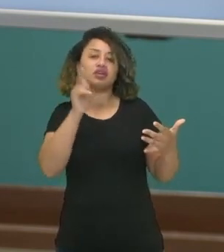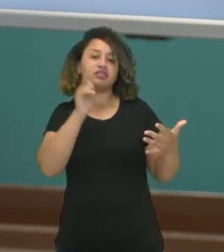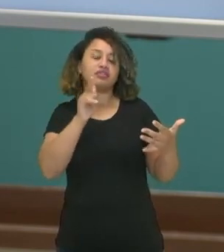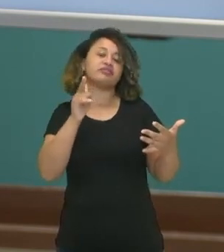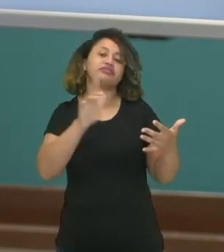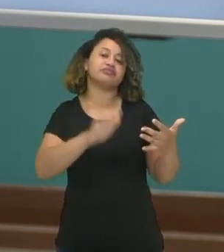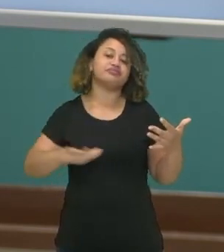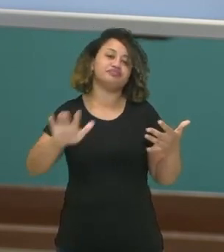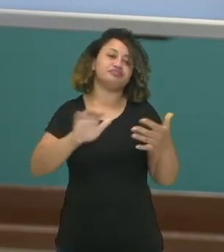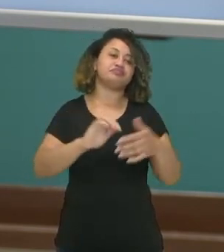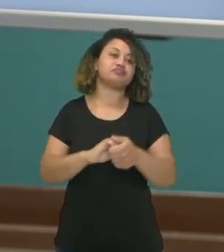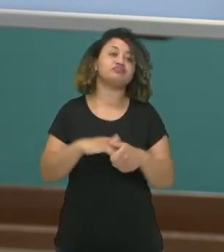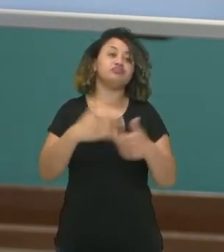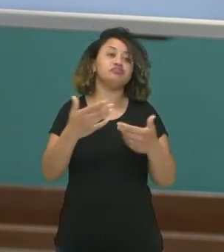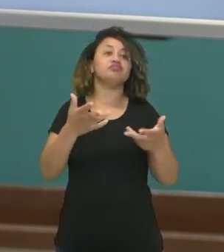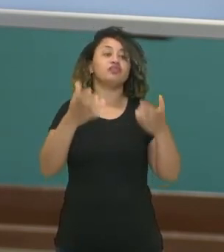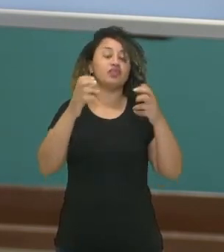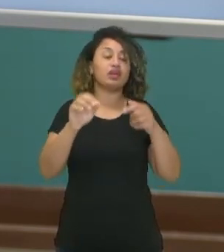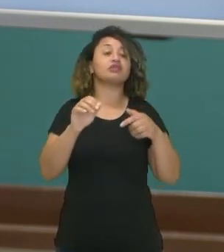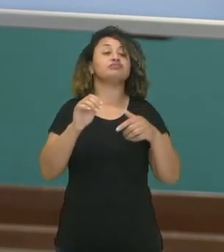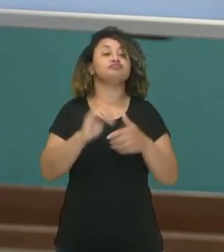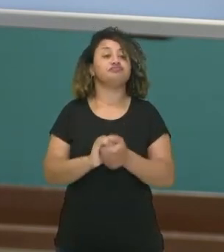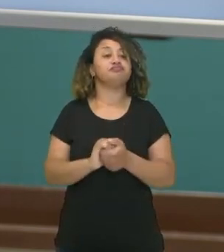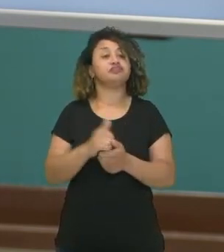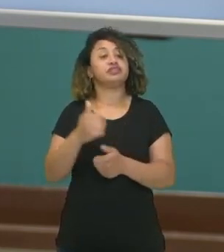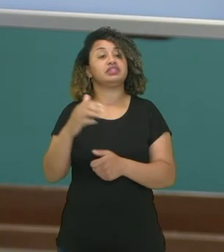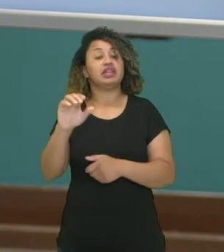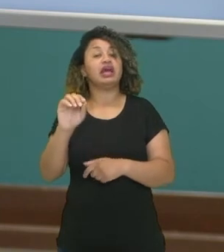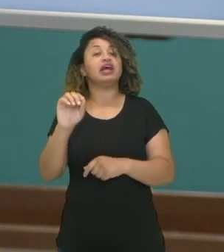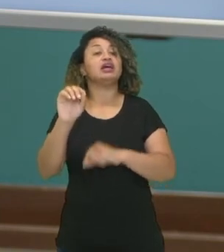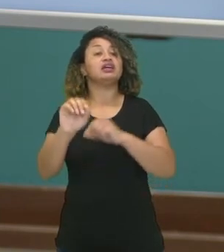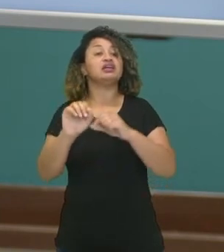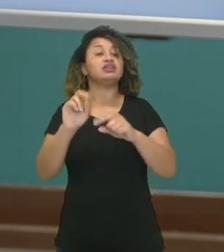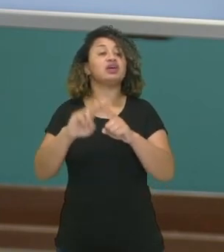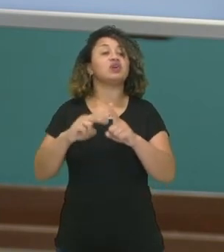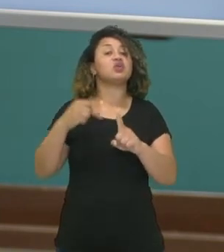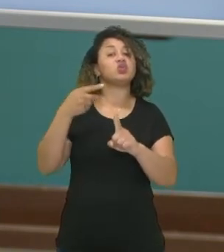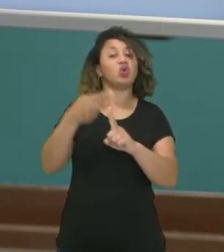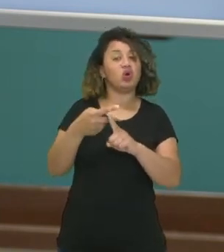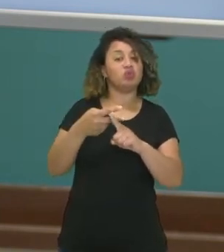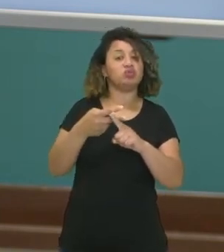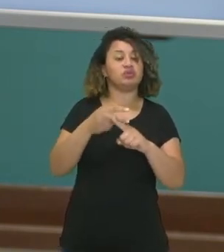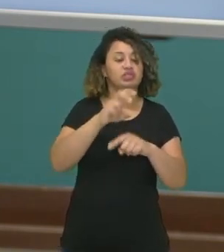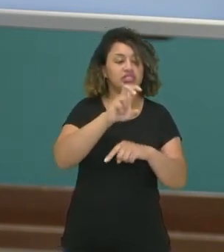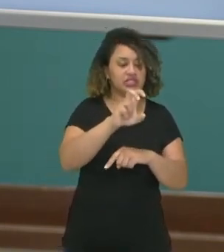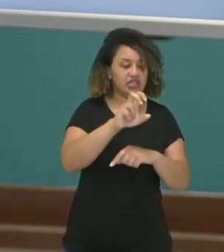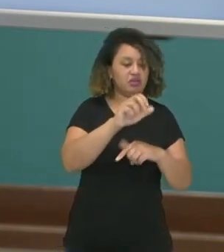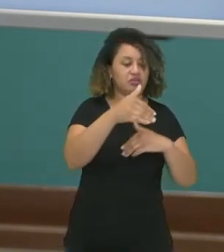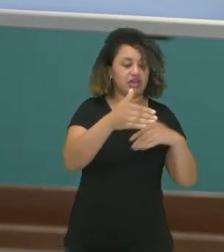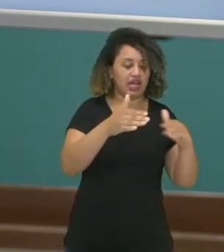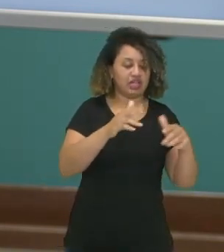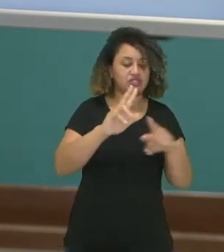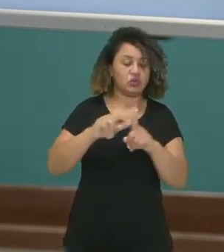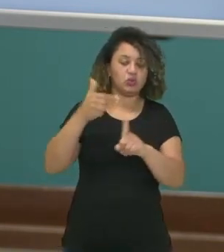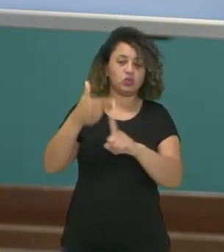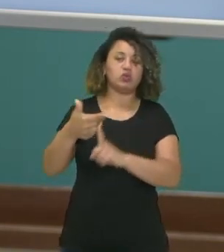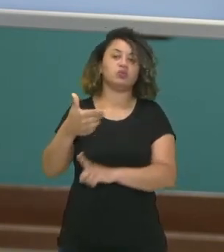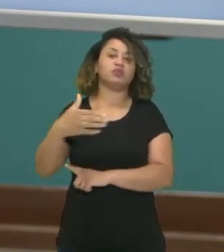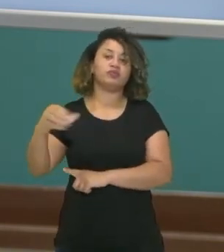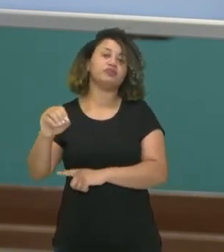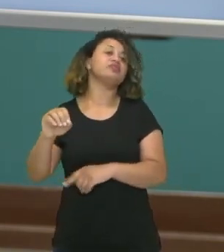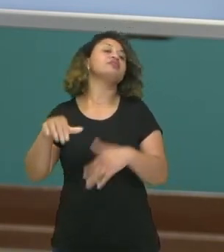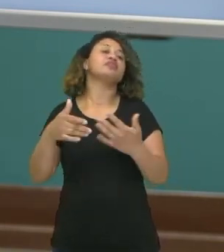coberta? Então veja, ó, 10 caixas é o dobro das 5 caixas. O que a gente pode fazer? A gente